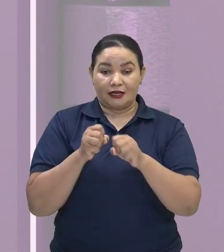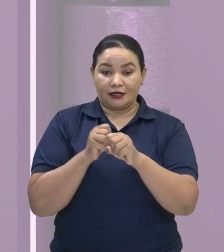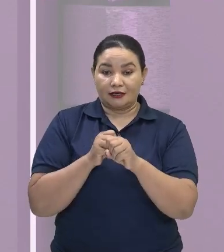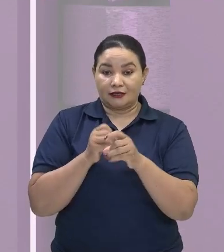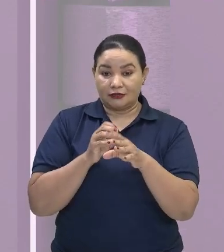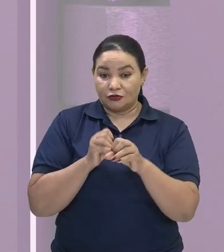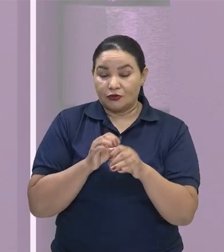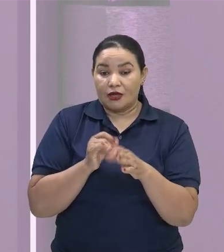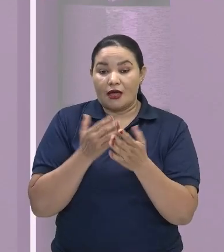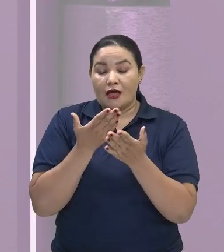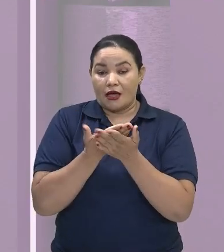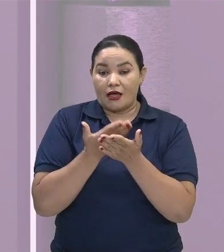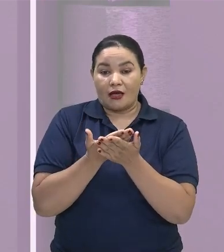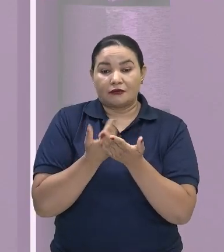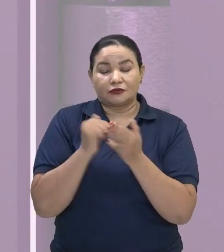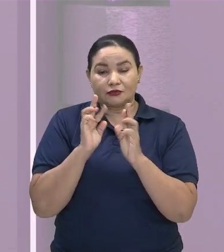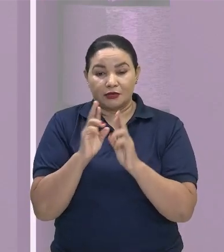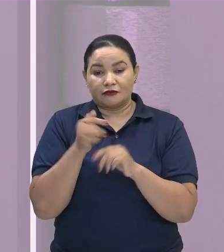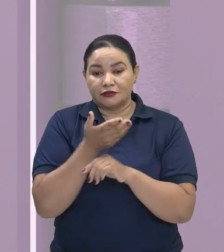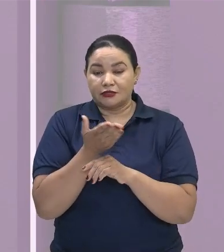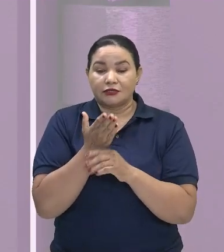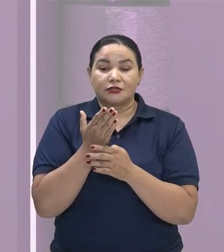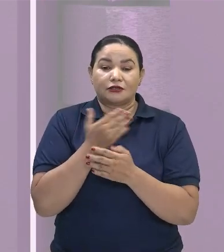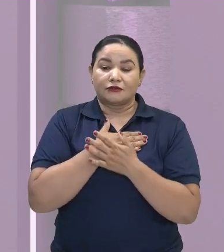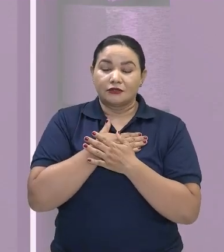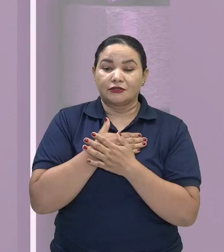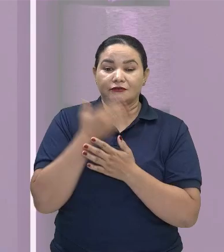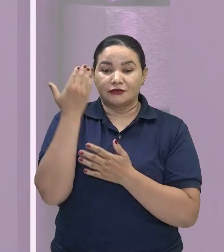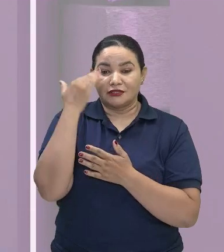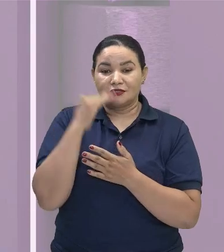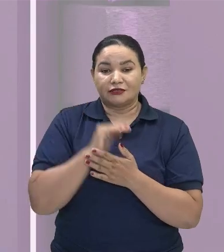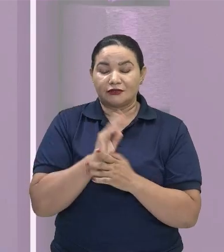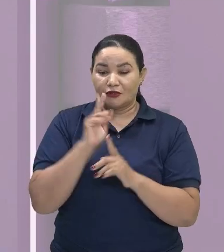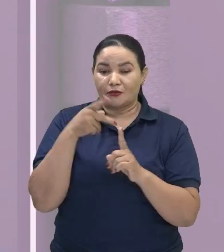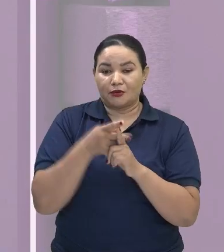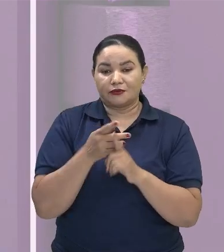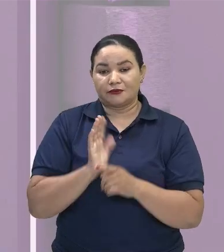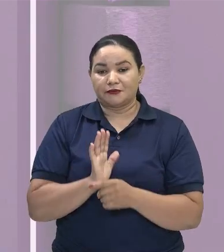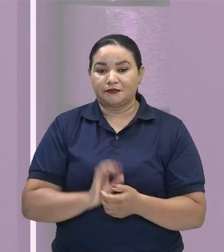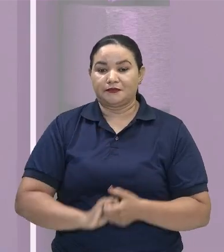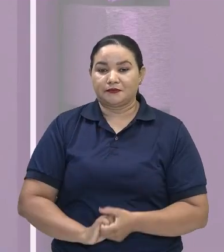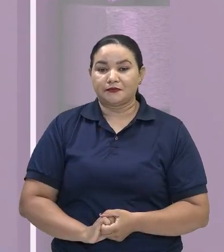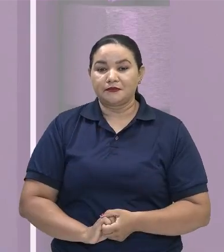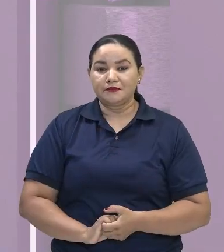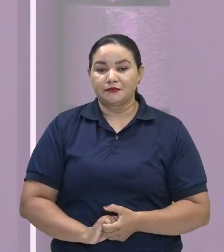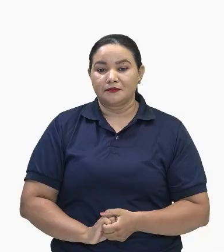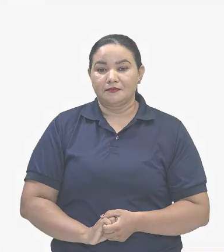vocês nessa aula. Espero que vocês tenham gostado, vocês tenham compreendido e aguardo vocês aí na próxima aula.